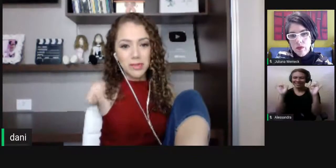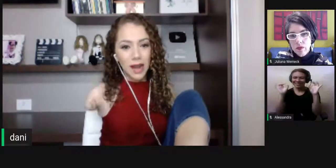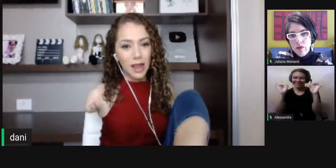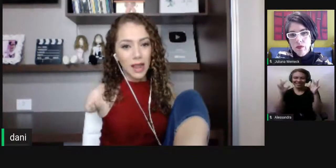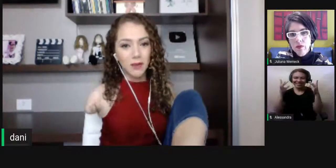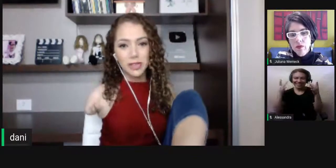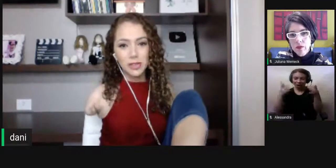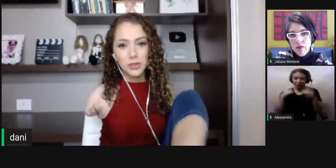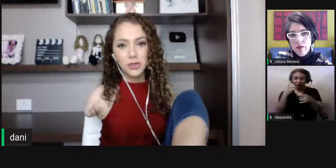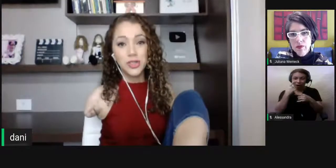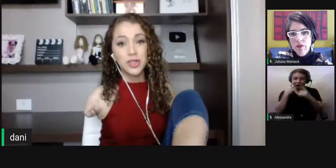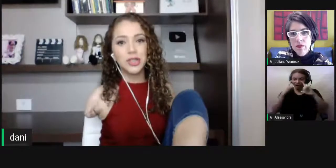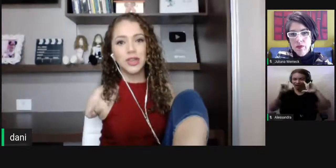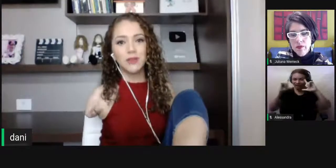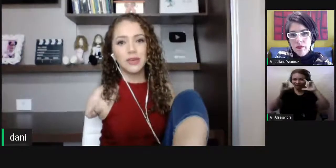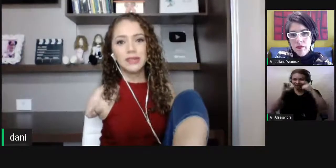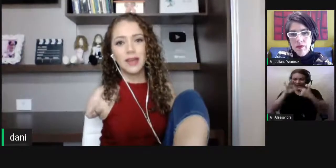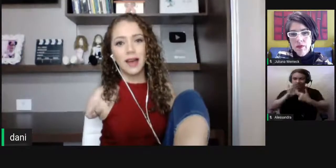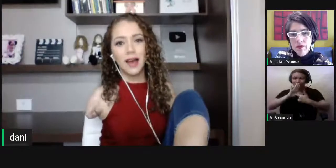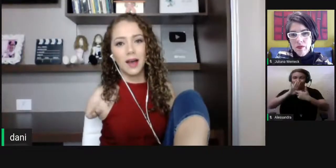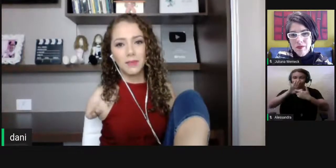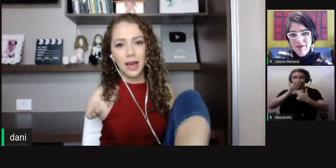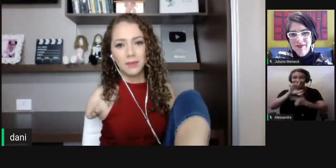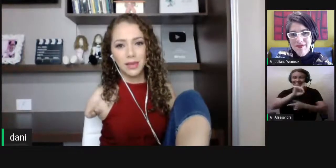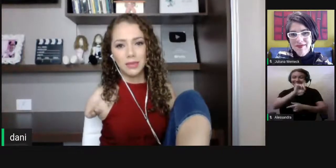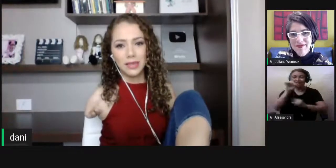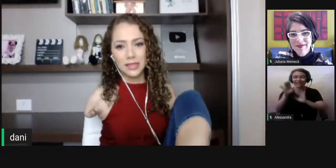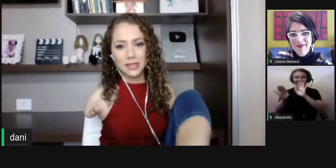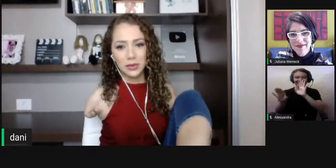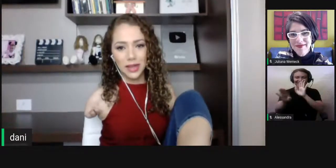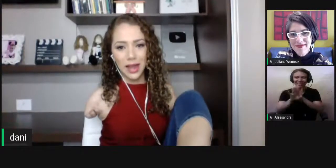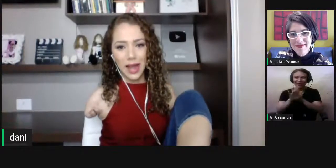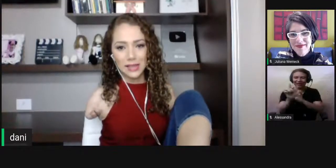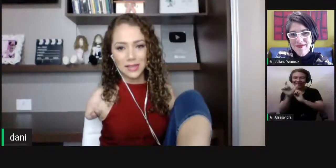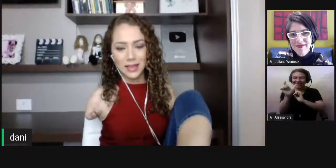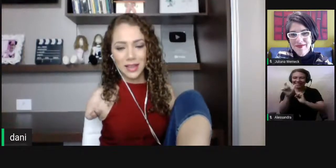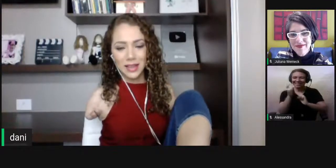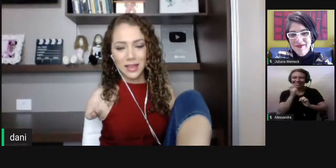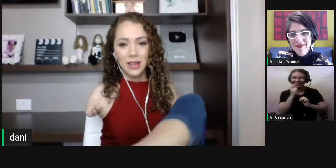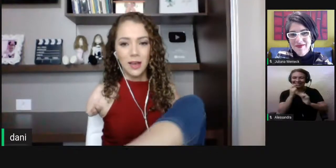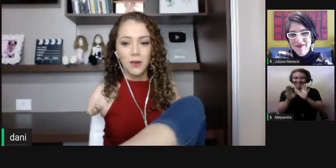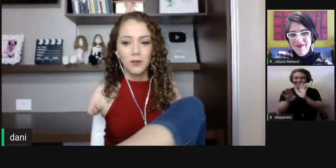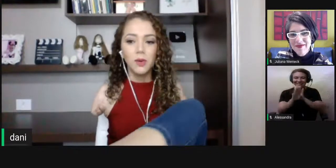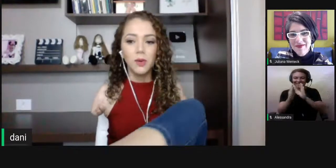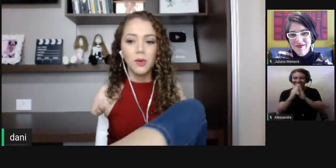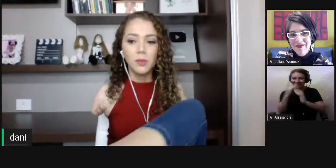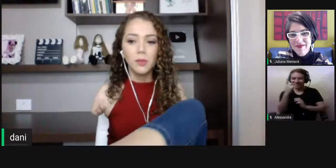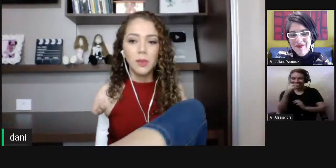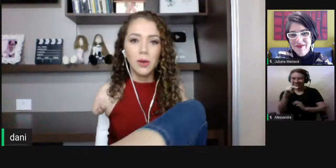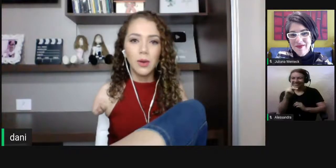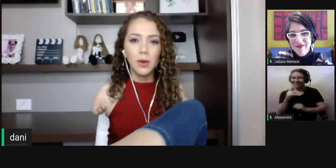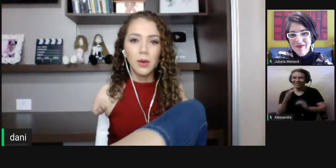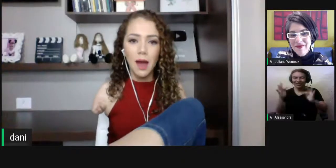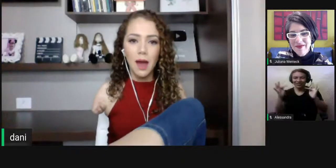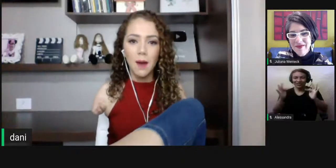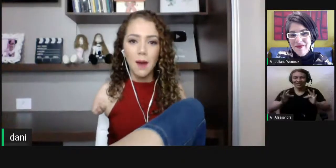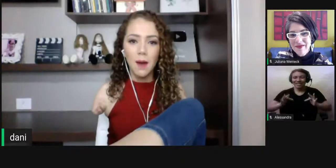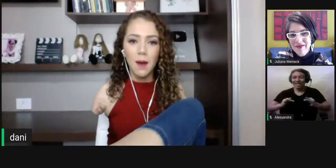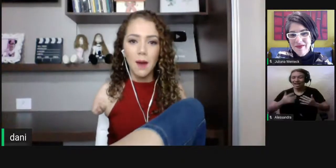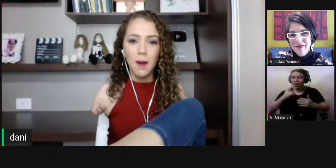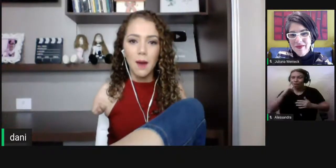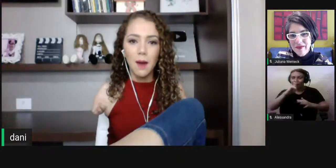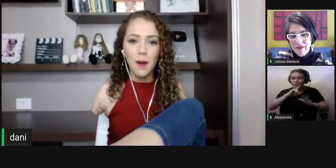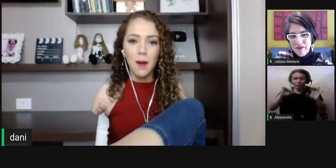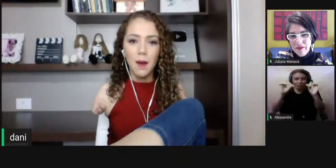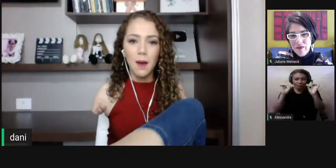Vou mostrar aqui para vocês do dia que chegou a minha habilitação aqui em casa. Foi uma conquista